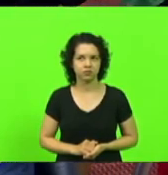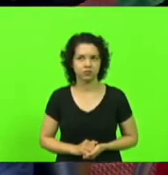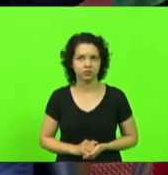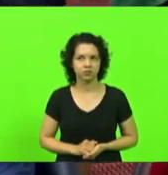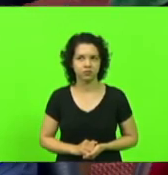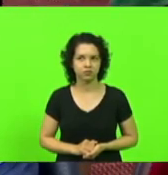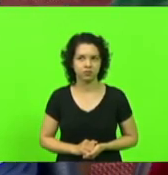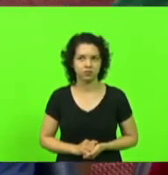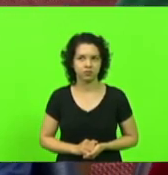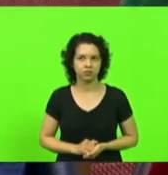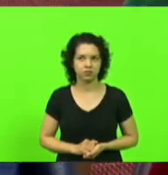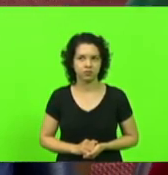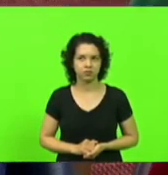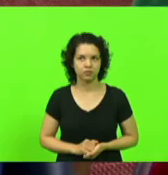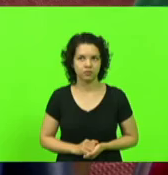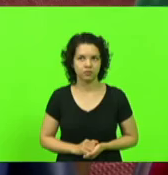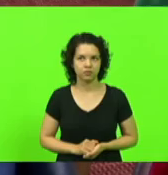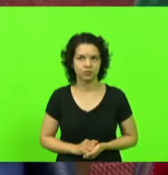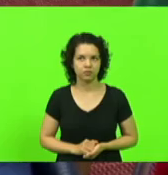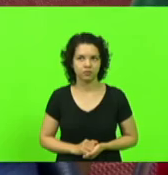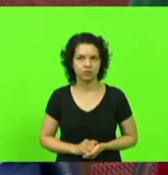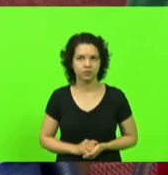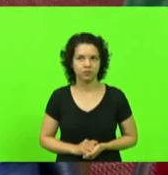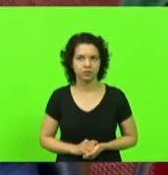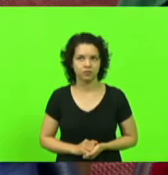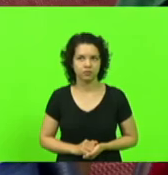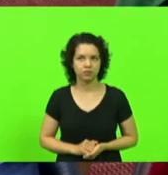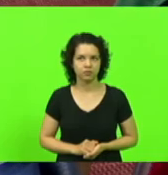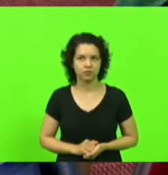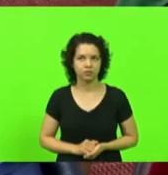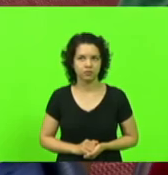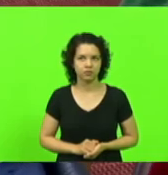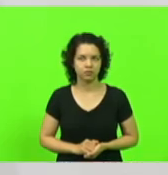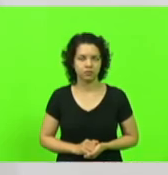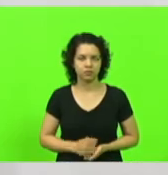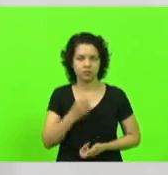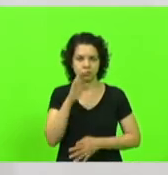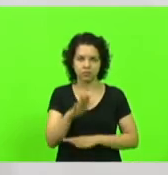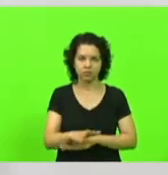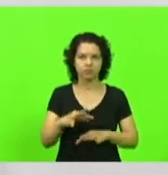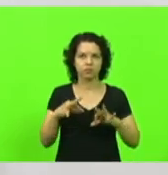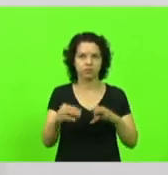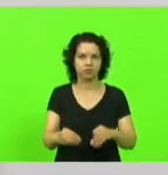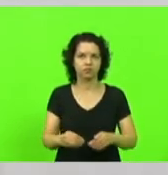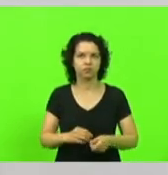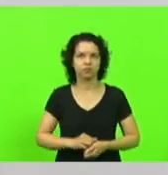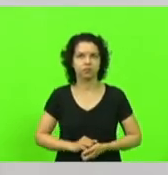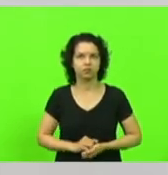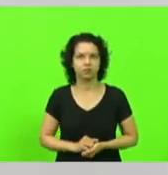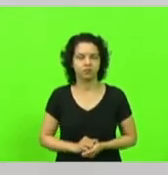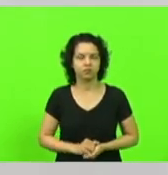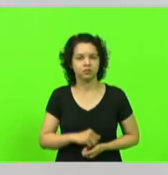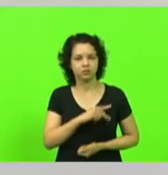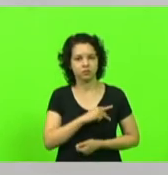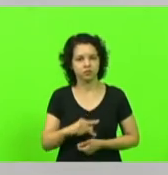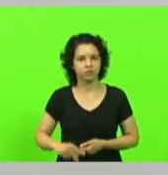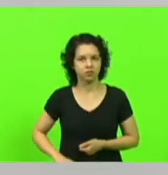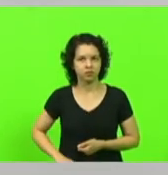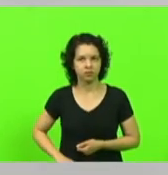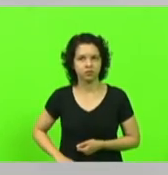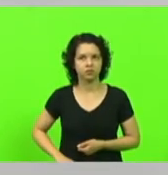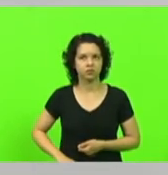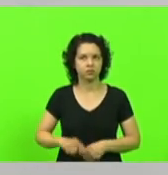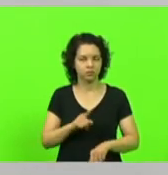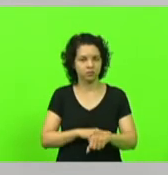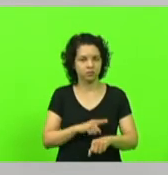favor, me ajuda. Sucesso aí nesses dias. Boa tarde a todos. Senhor presidente, já passou da hora